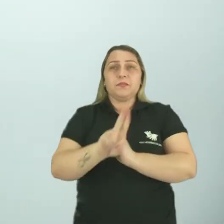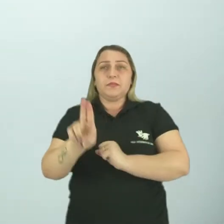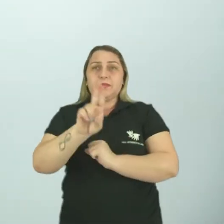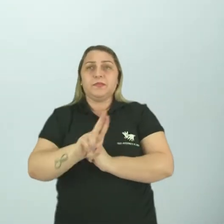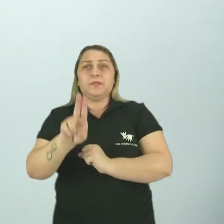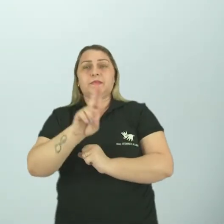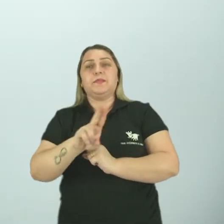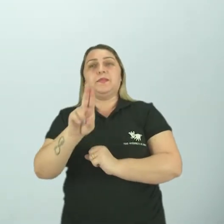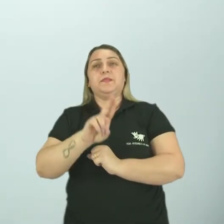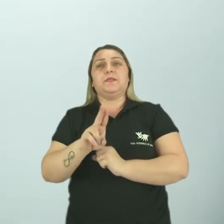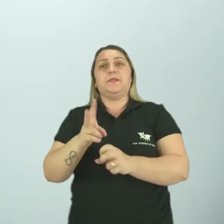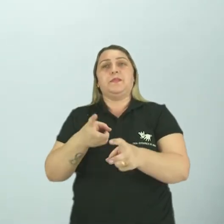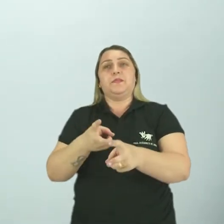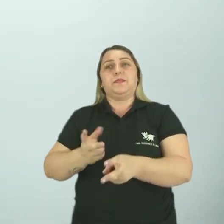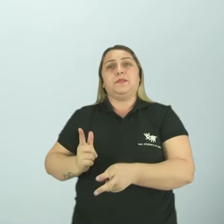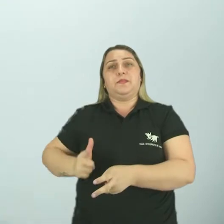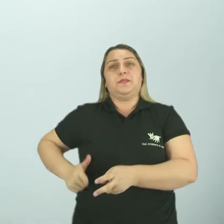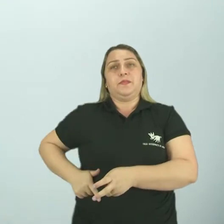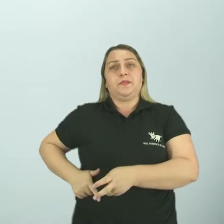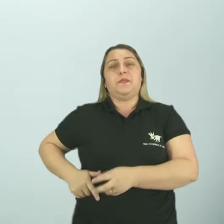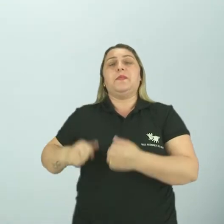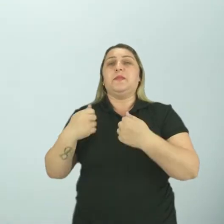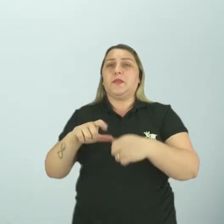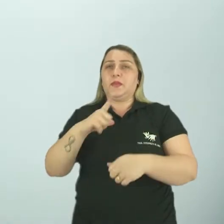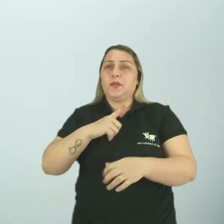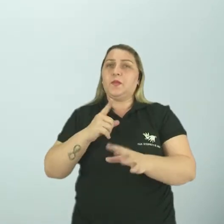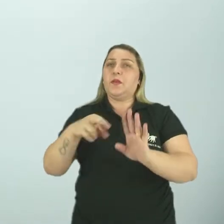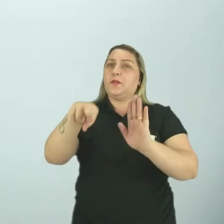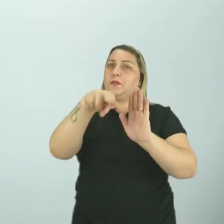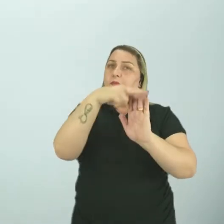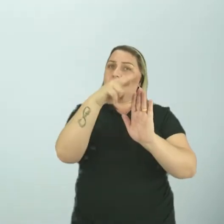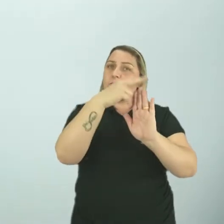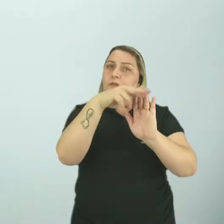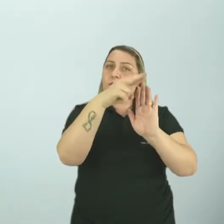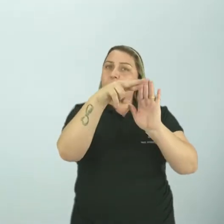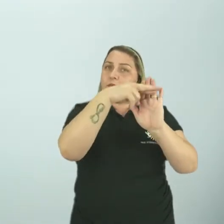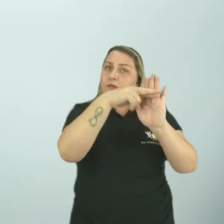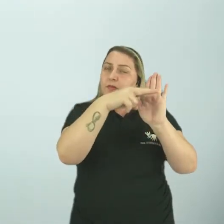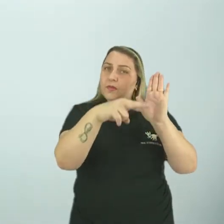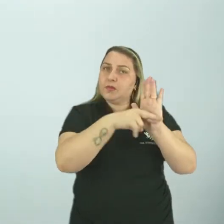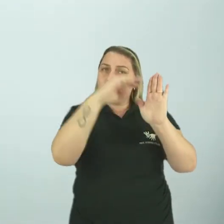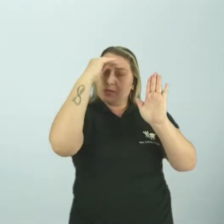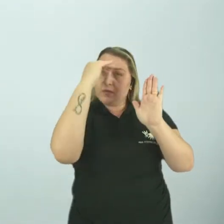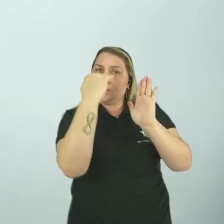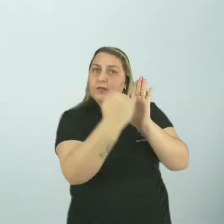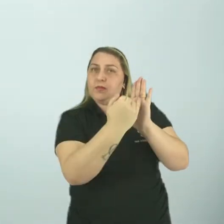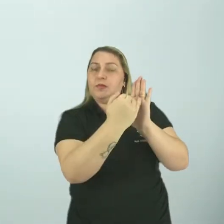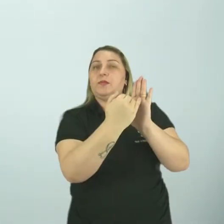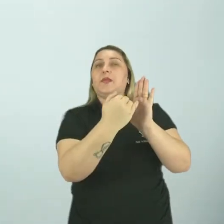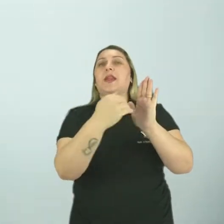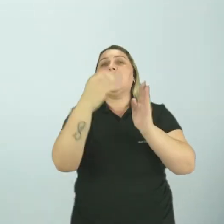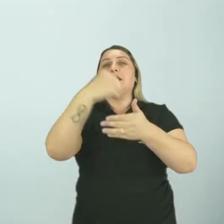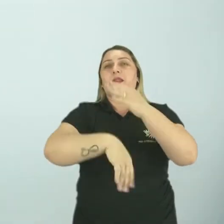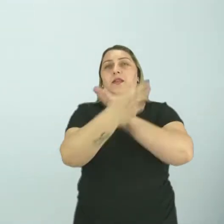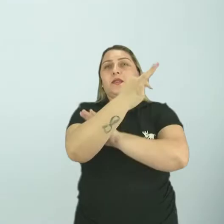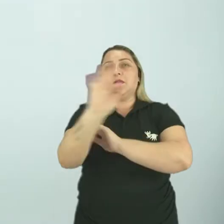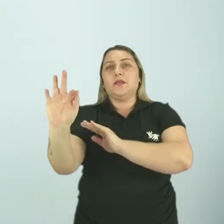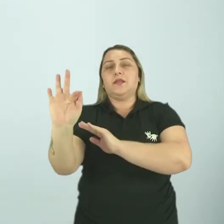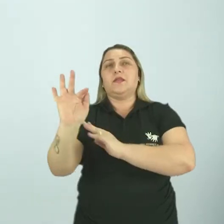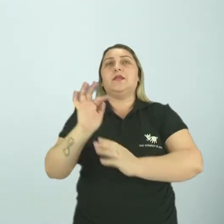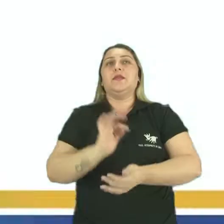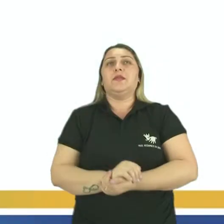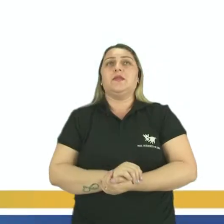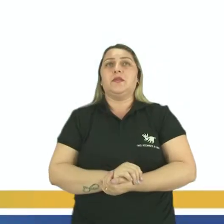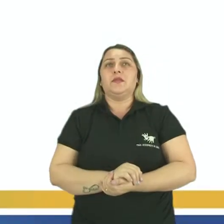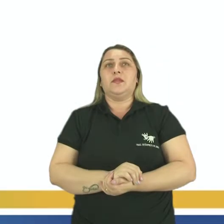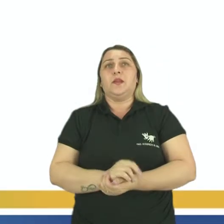utilizar essas armas, tem toda uma regulamentação regida pela federação. Vamos lá.